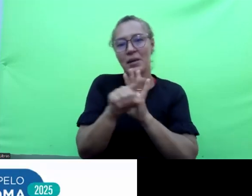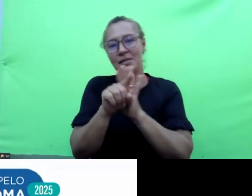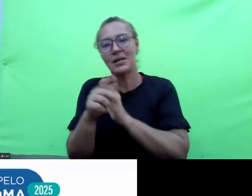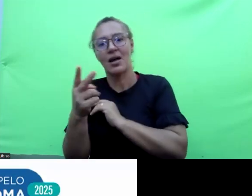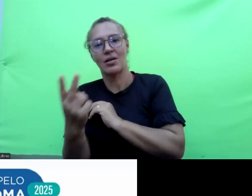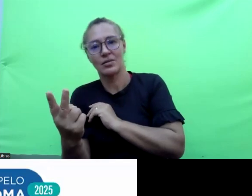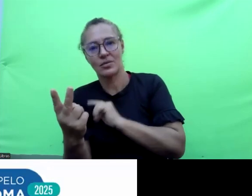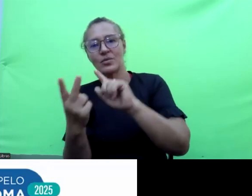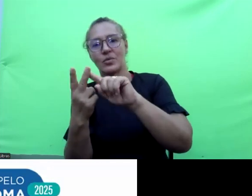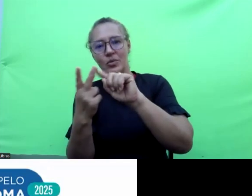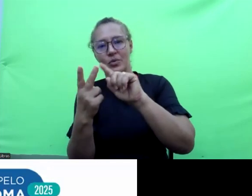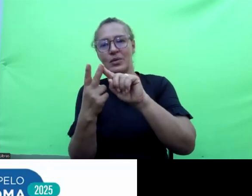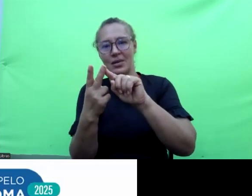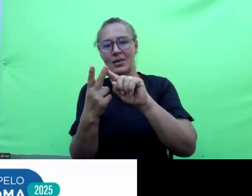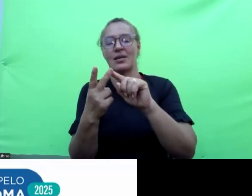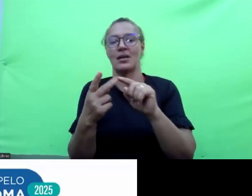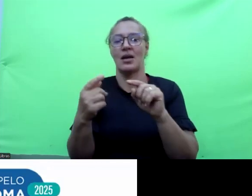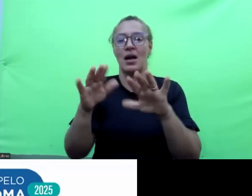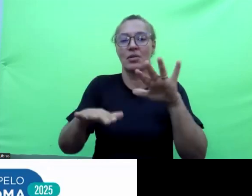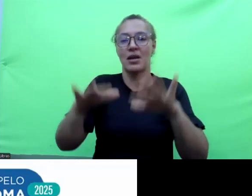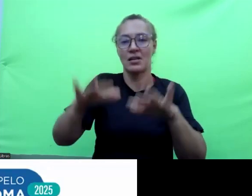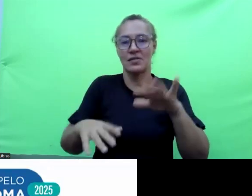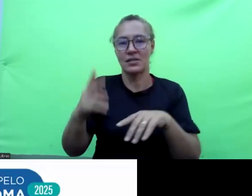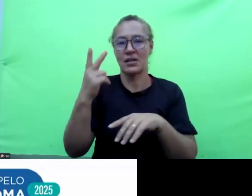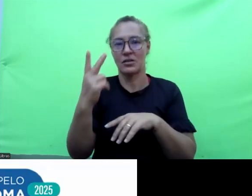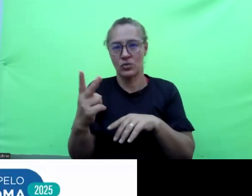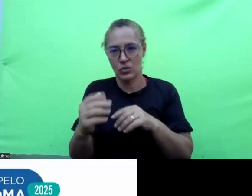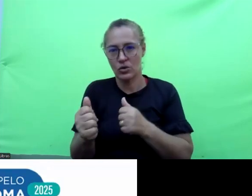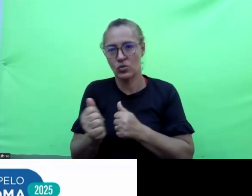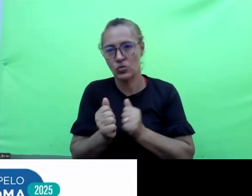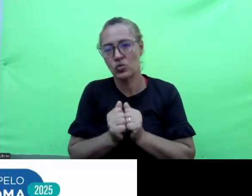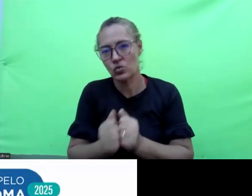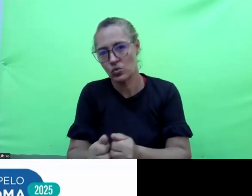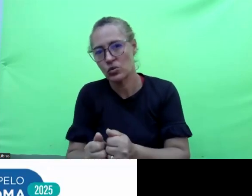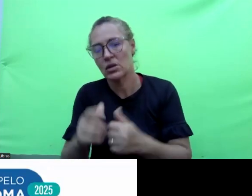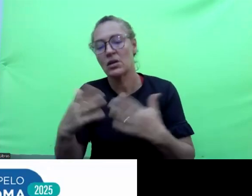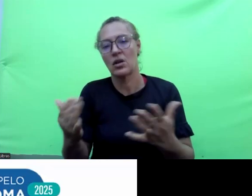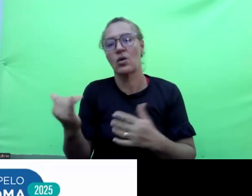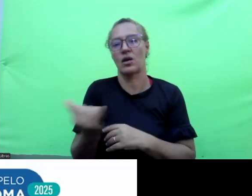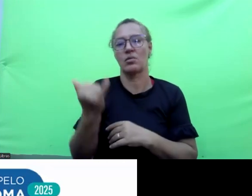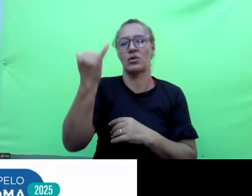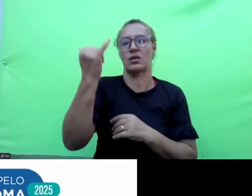que ver se não tem nenhuma das duas ou as duas juntas, né? Isso é muito importante.